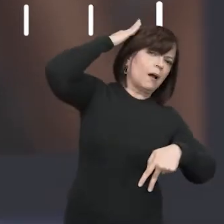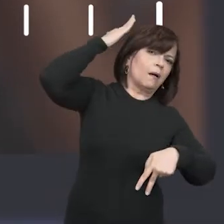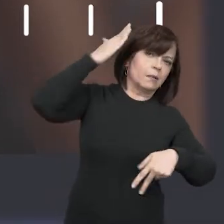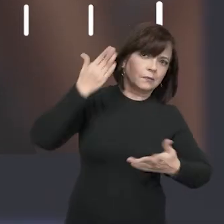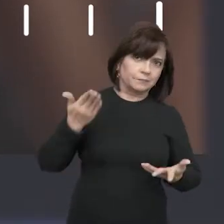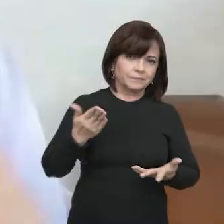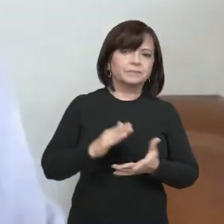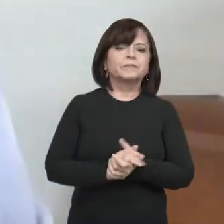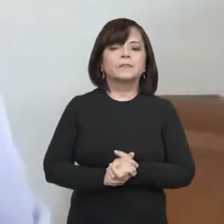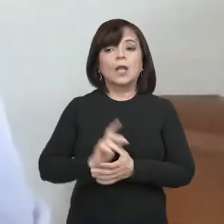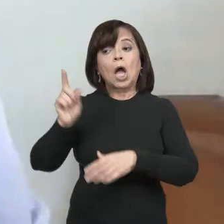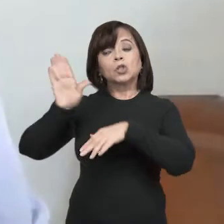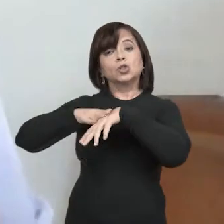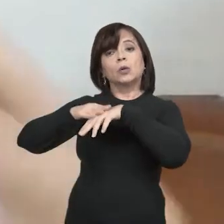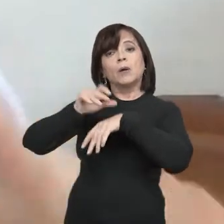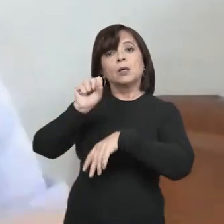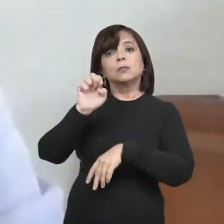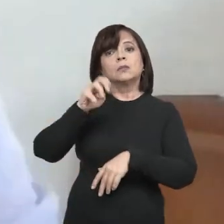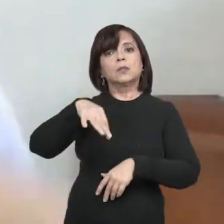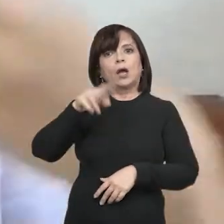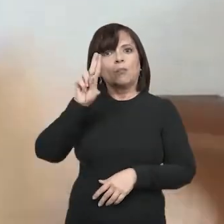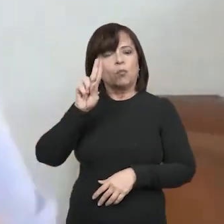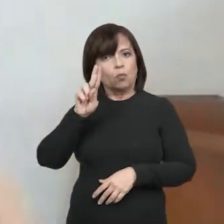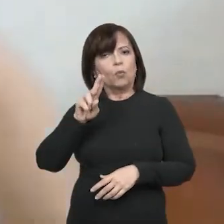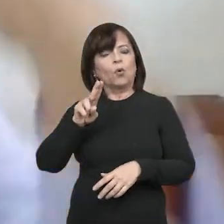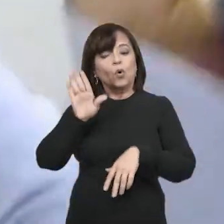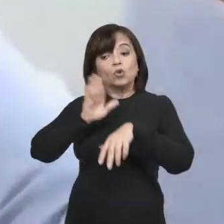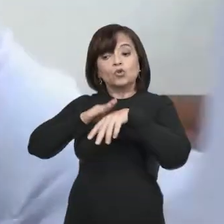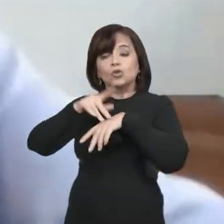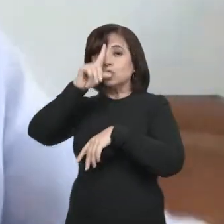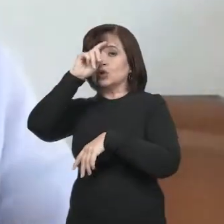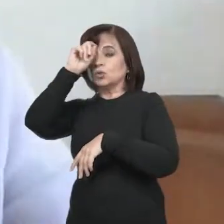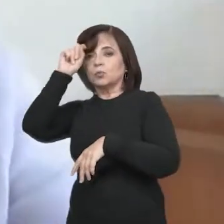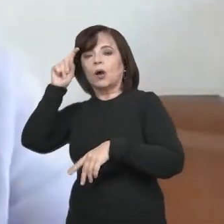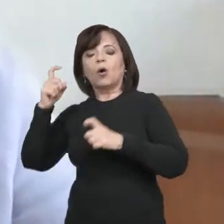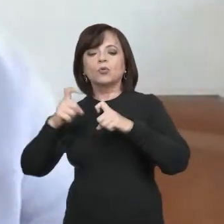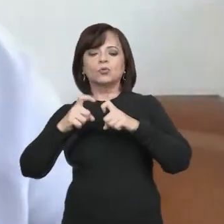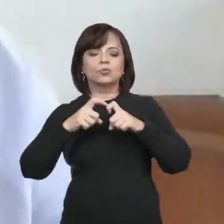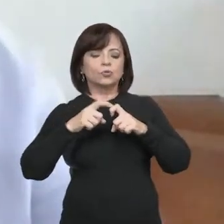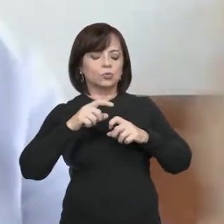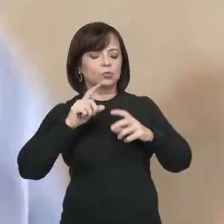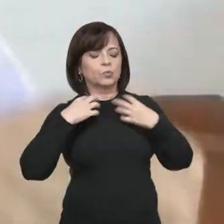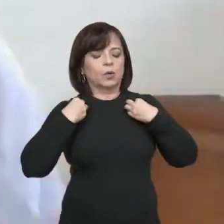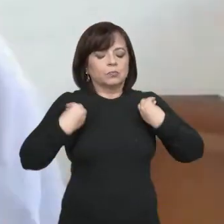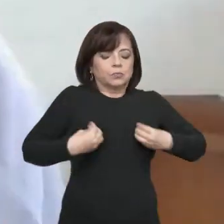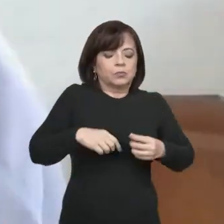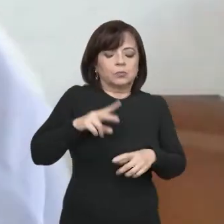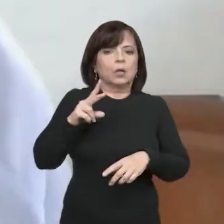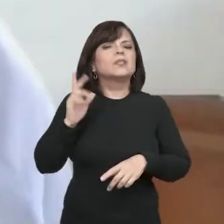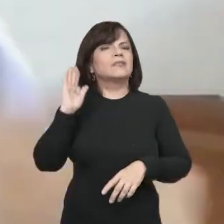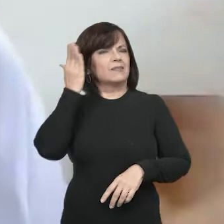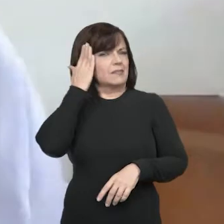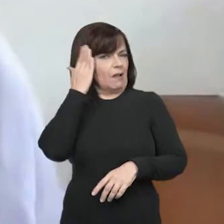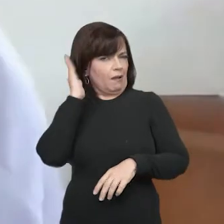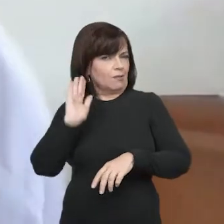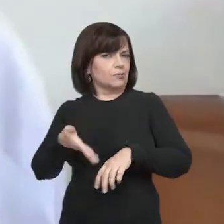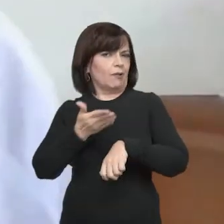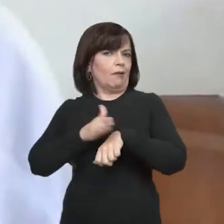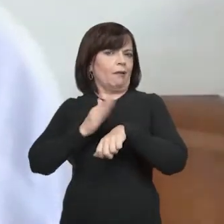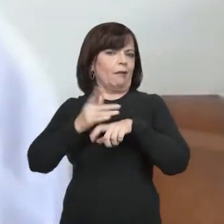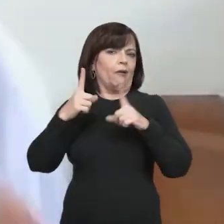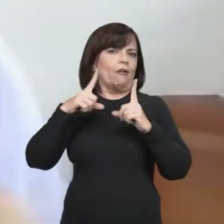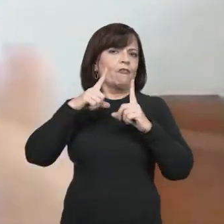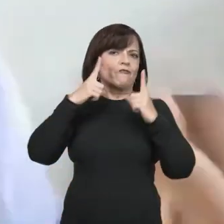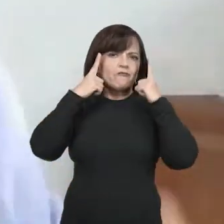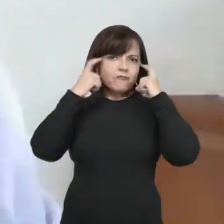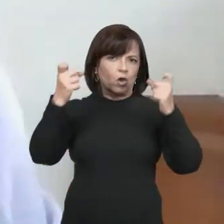lesão na cabeça. E aí chamaram o SAMU. Quando o SAMU chegou no hospital, os próprios médicos que são treinados